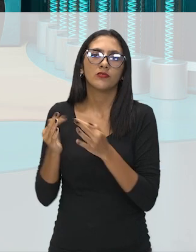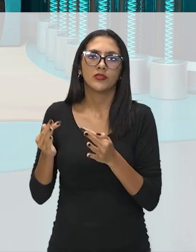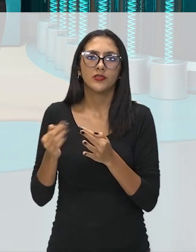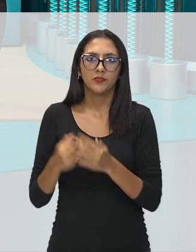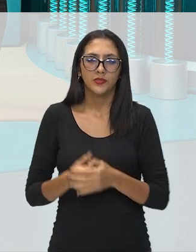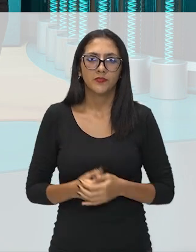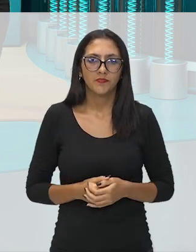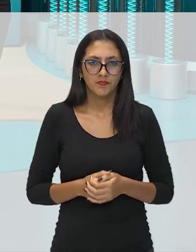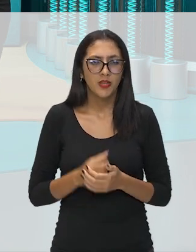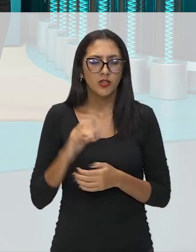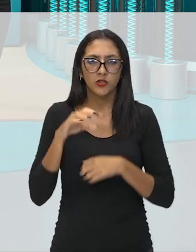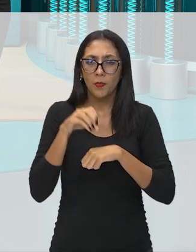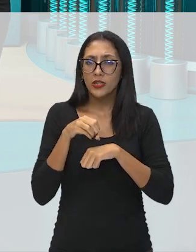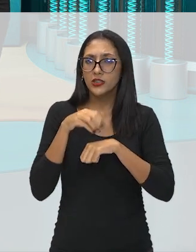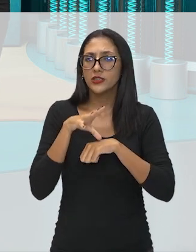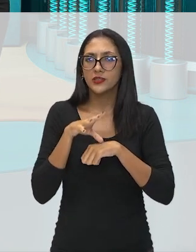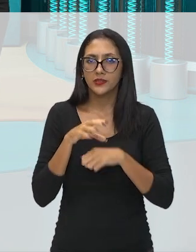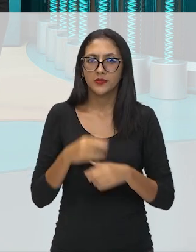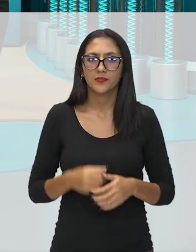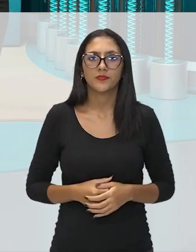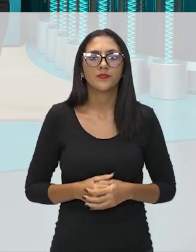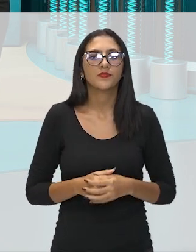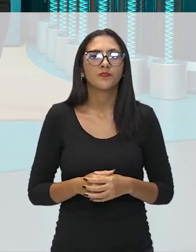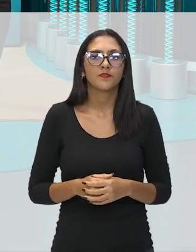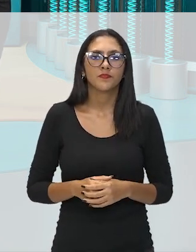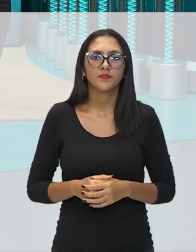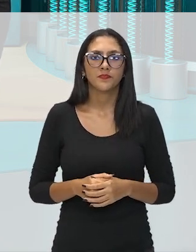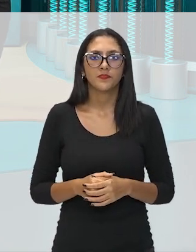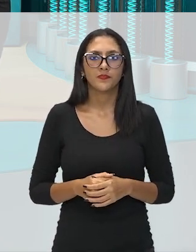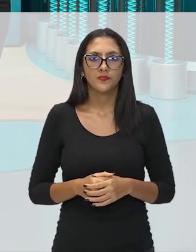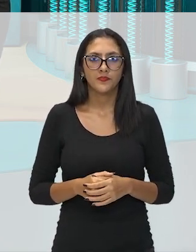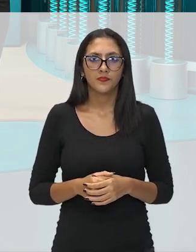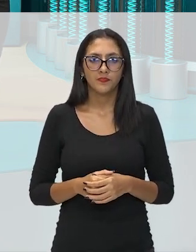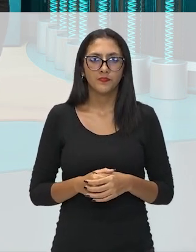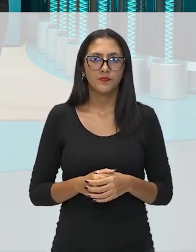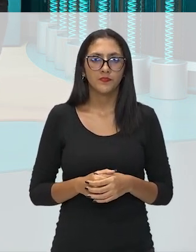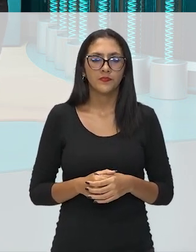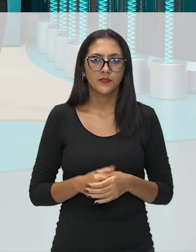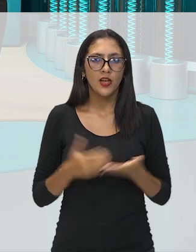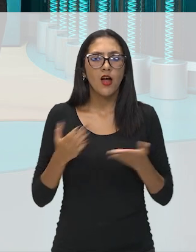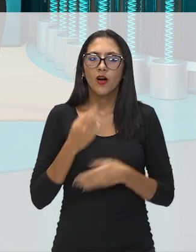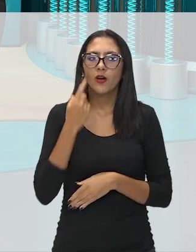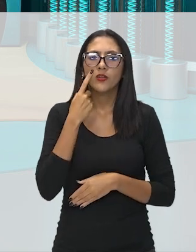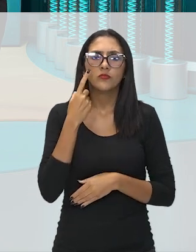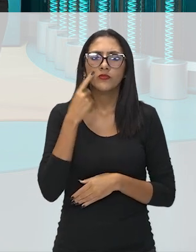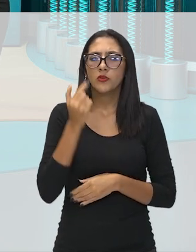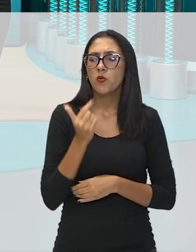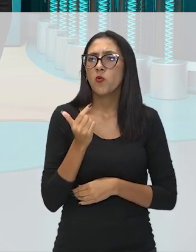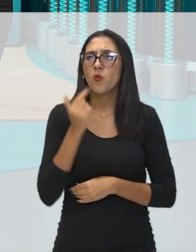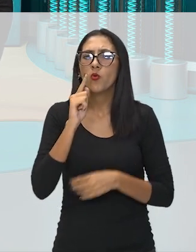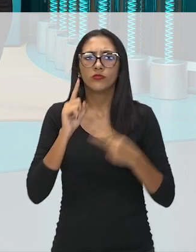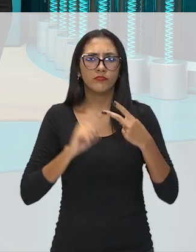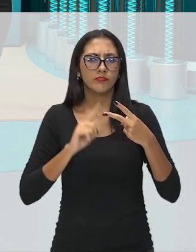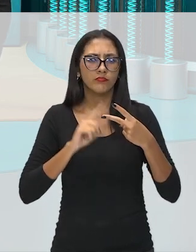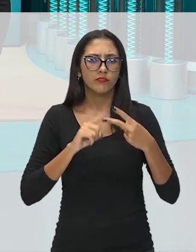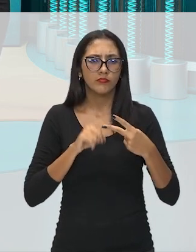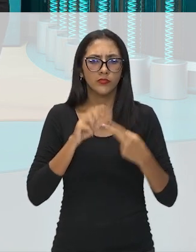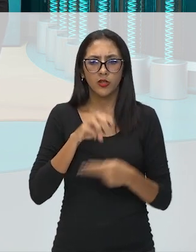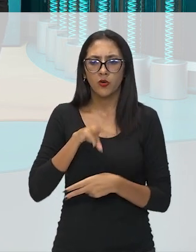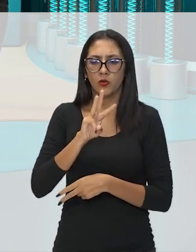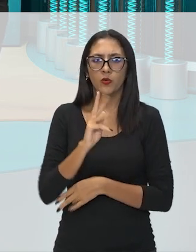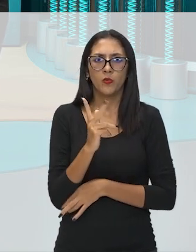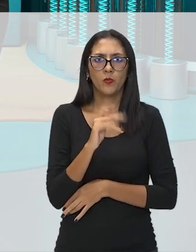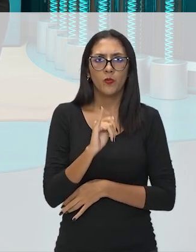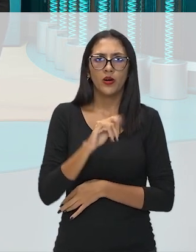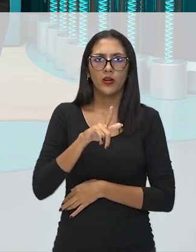tá bom? Que às vezes não tem. Agora, quando tiver o while, veja o que acontece quando tem o while na minha